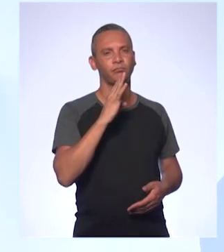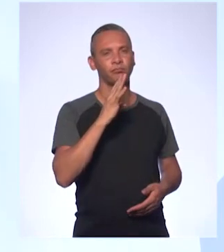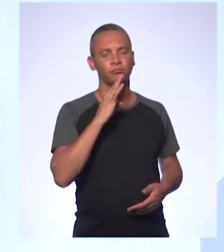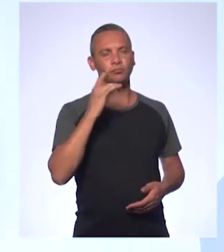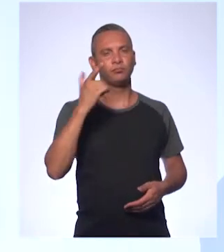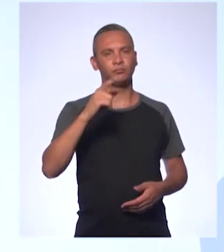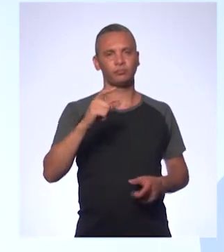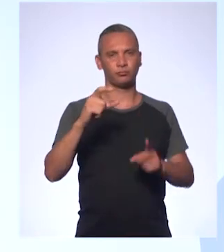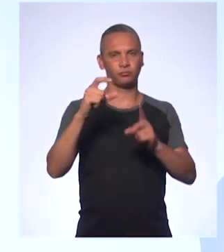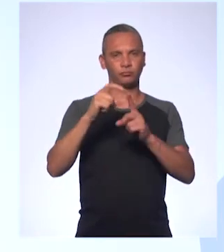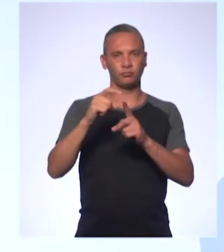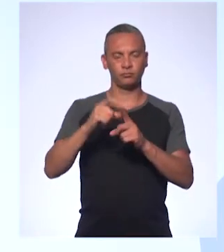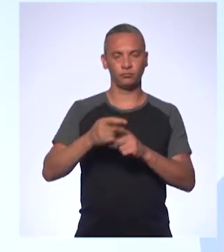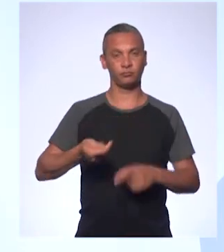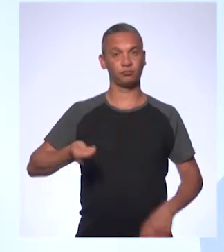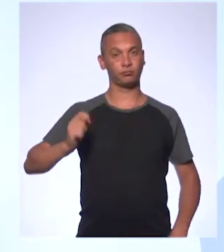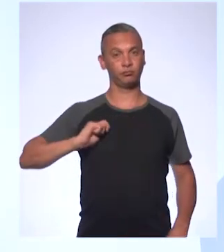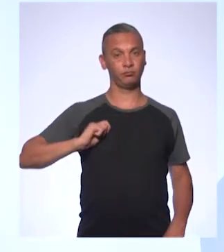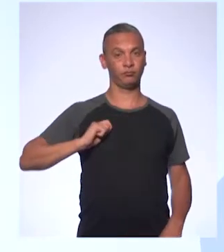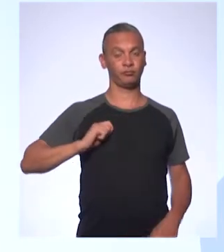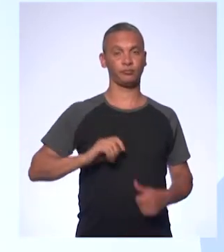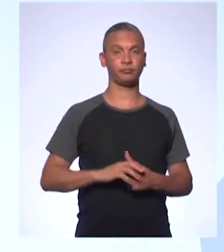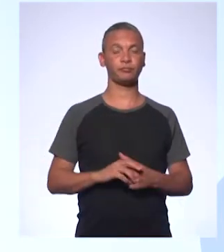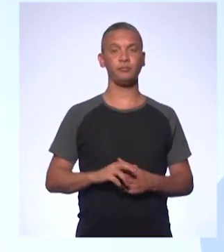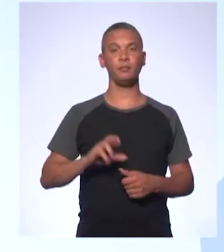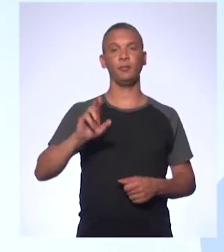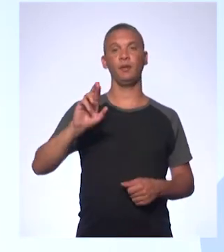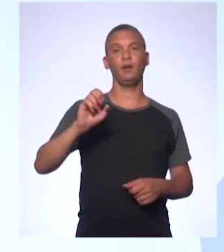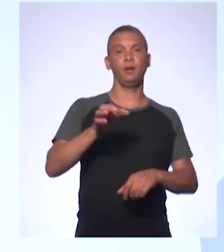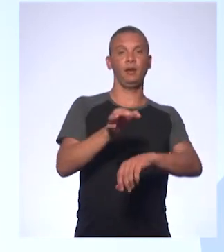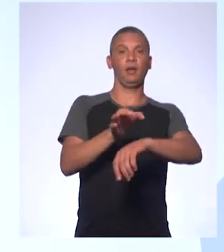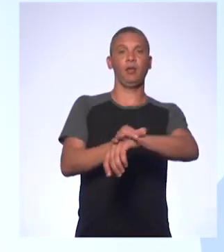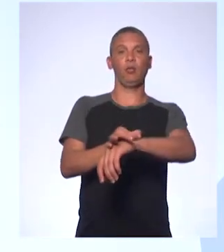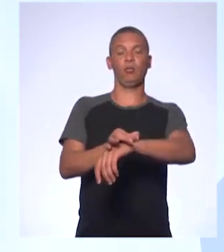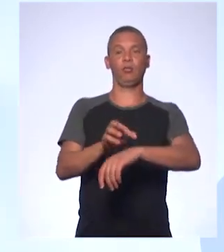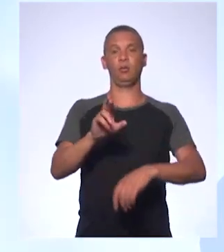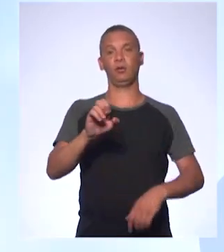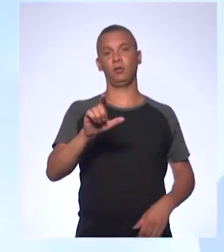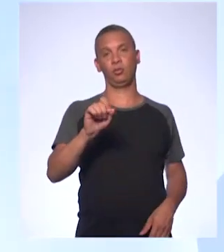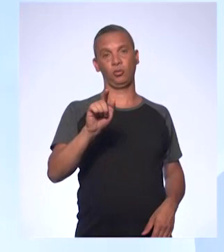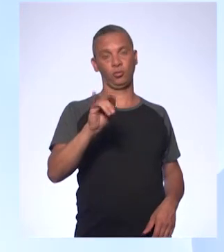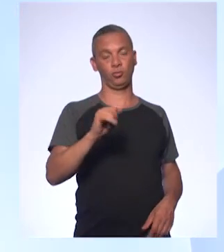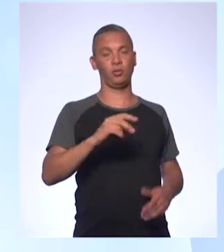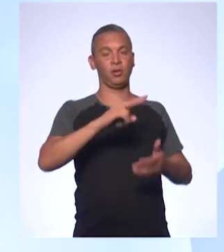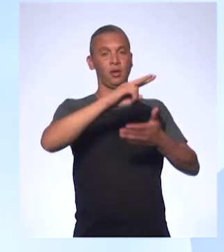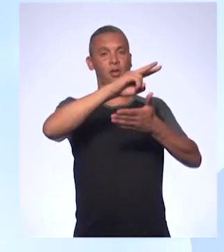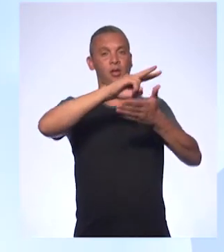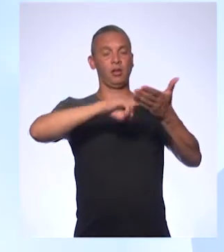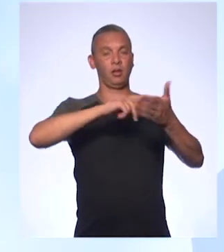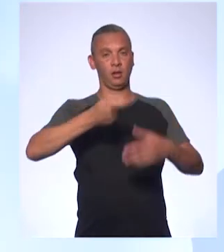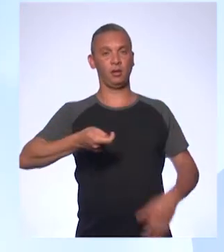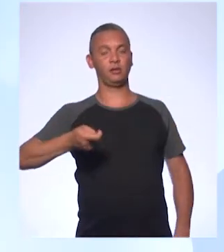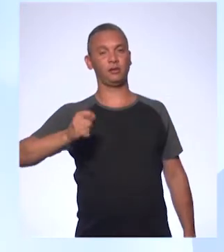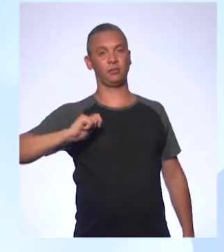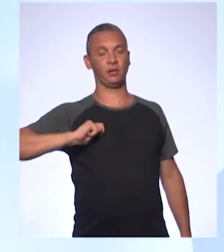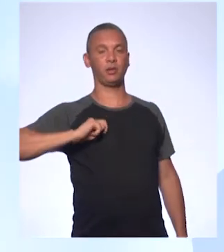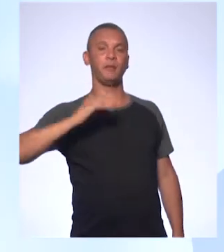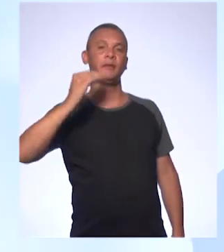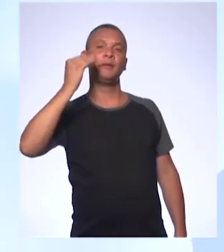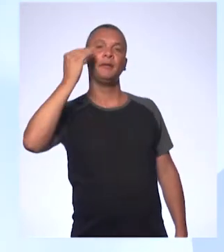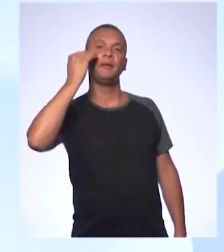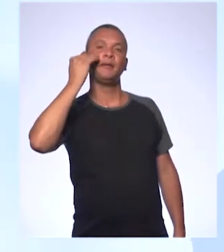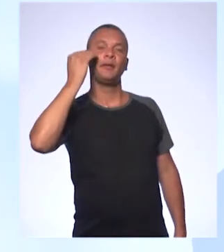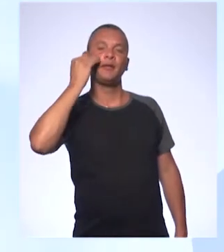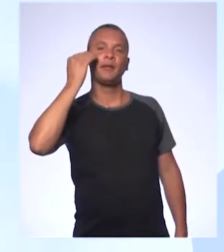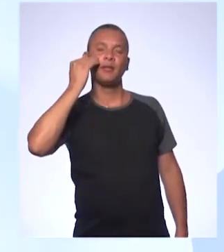outra palavra no espanhol, não é? Relógio. Então vejamos aí, eu vou ler em espanhol e vou tentando trazer para